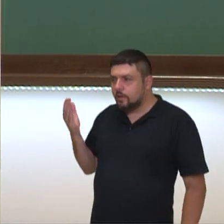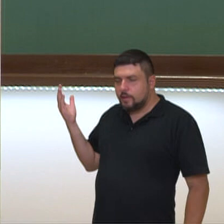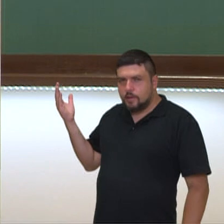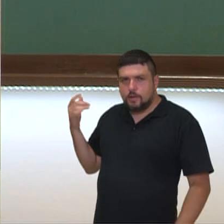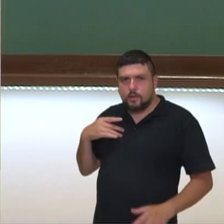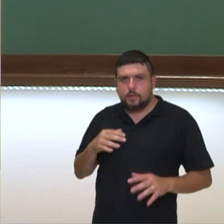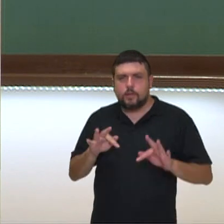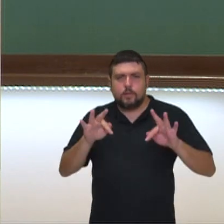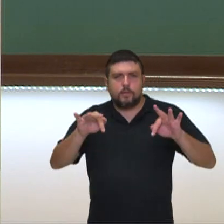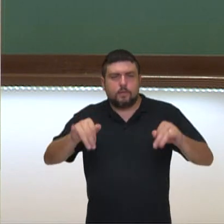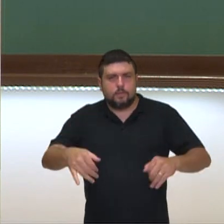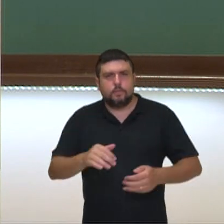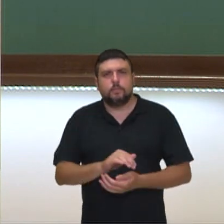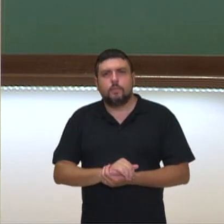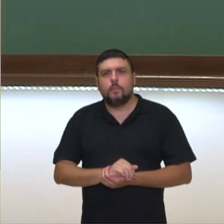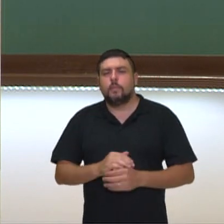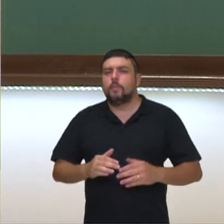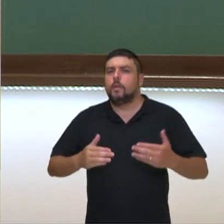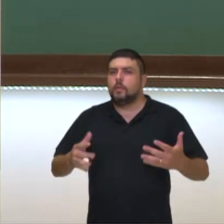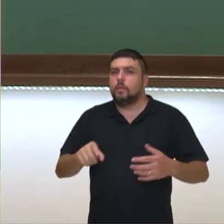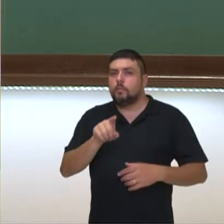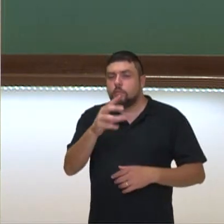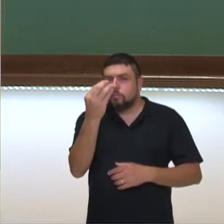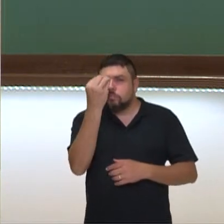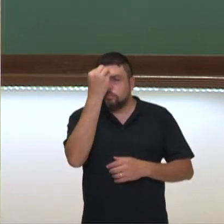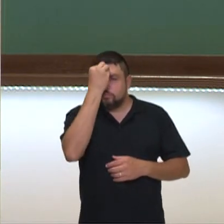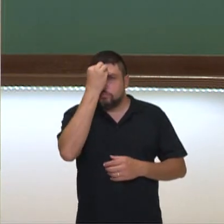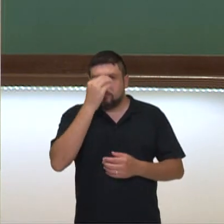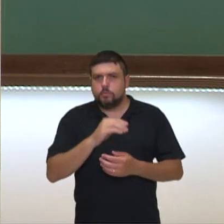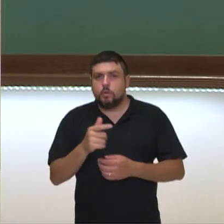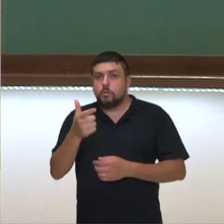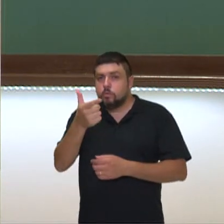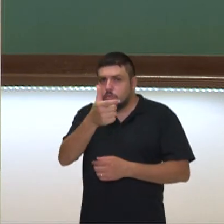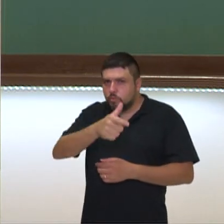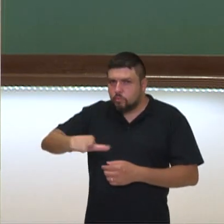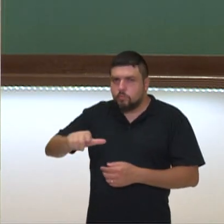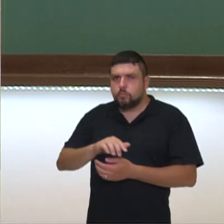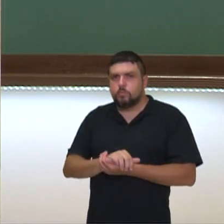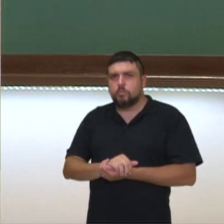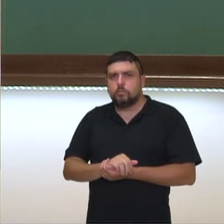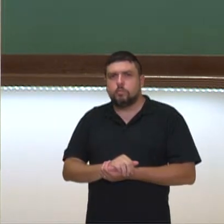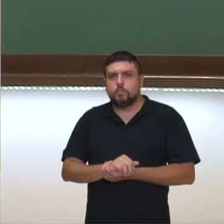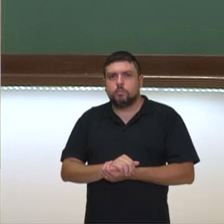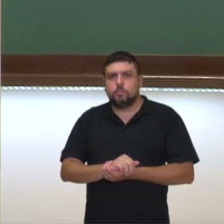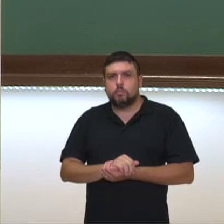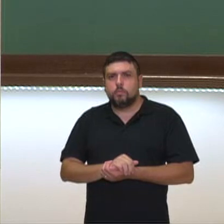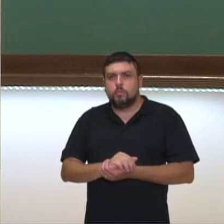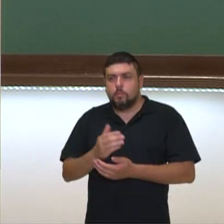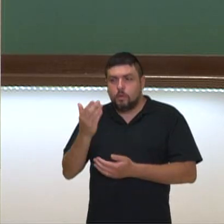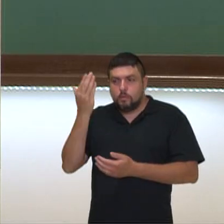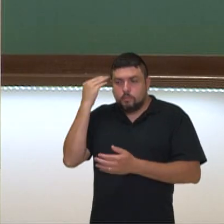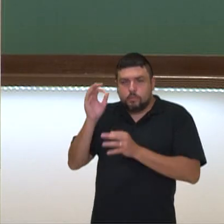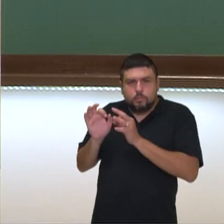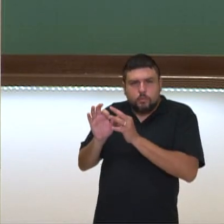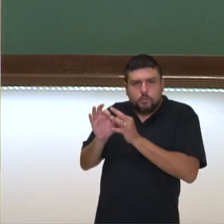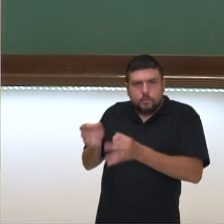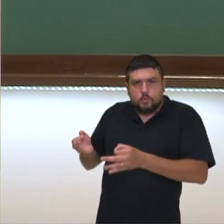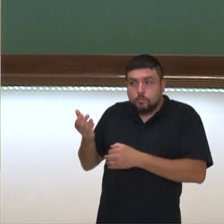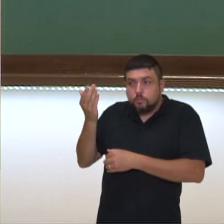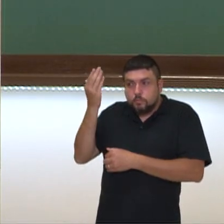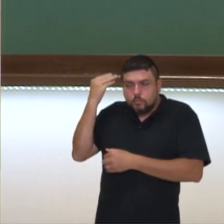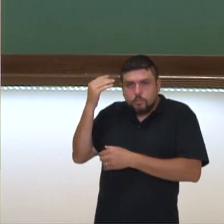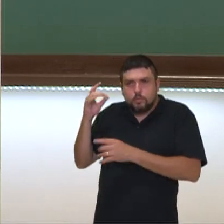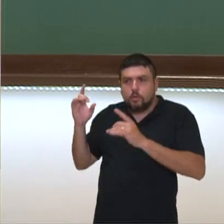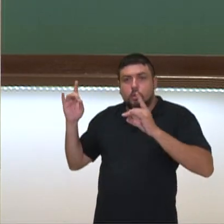encerrar. Então, tenha justamente isso em mente. Mais uma vez, eu vou repetir. Passado simples. Fica lá no passado.